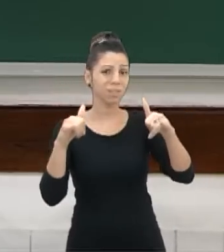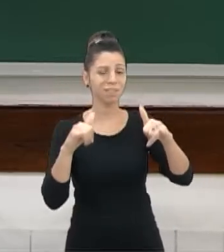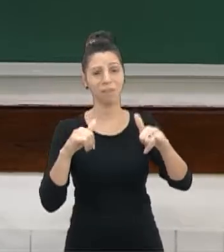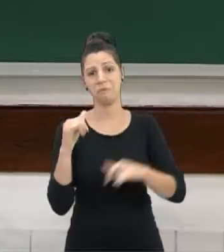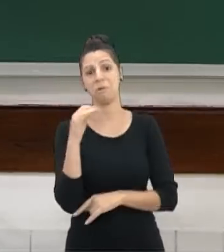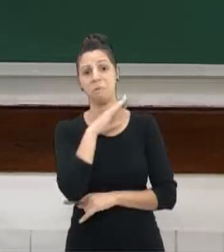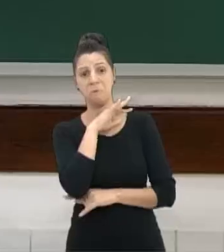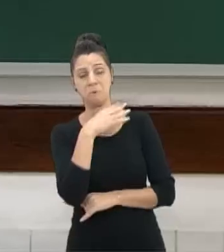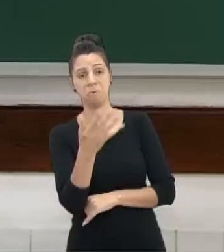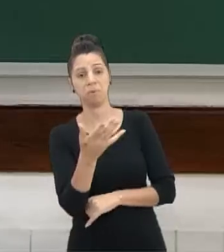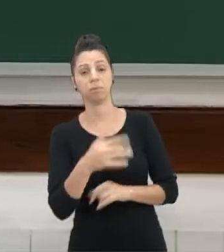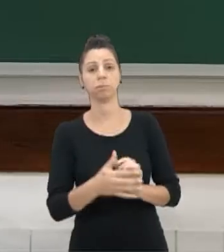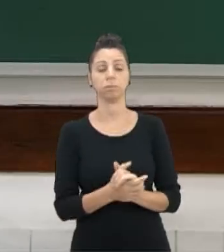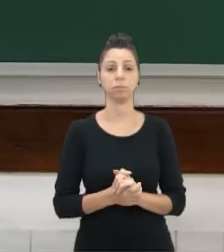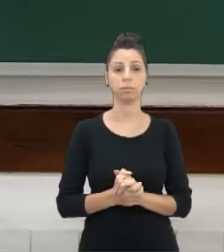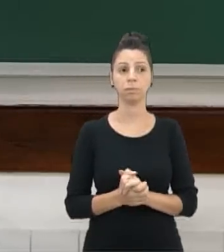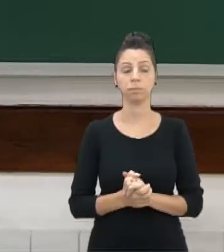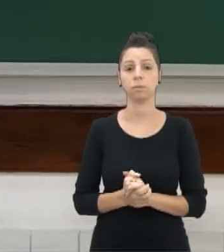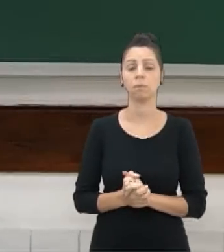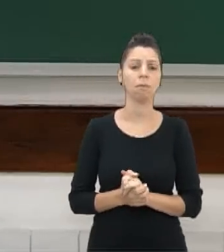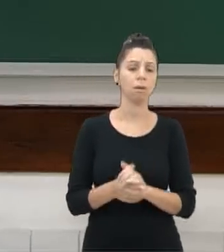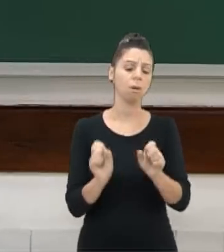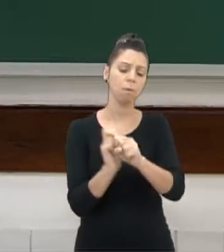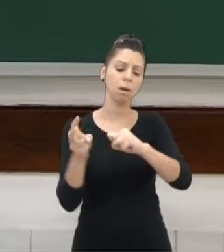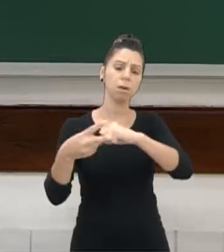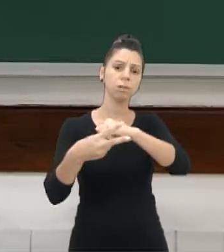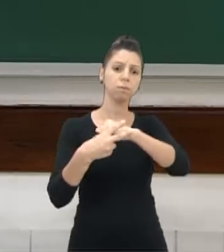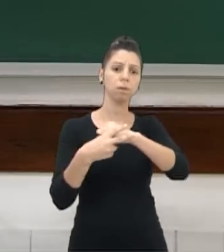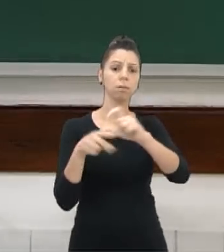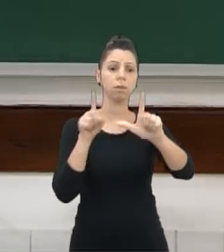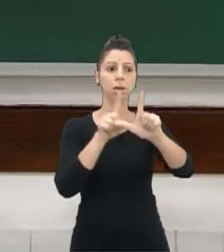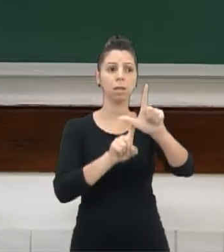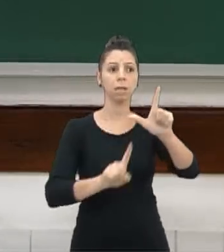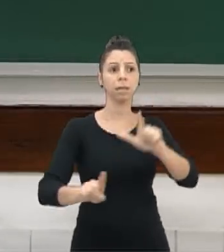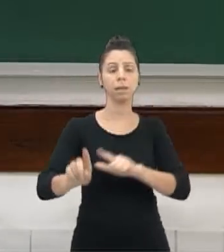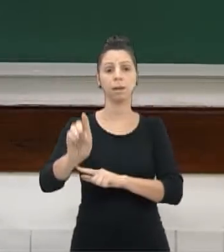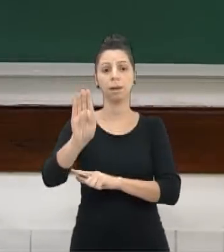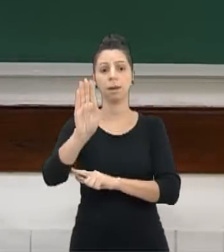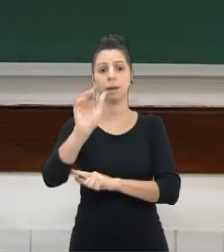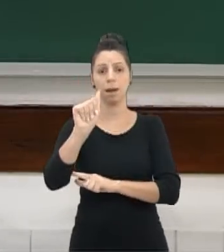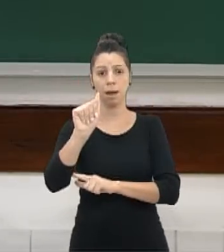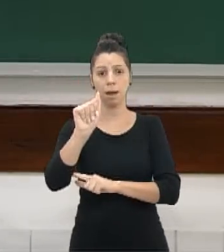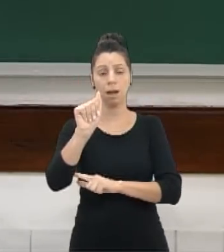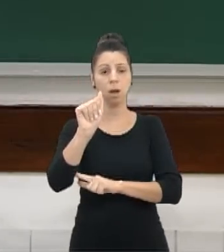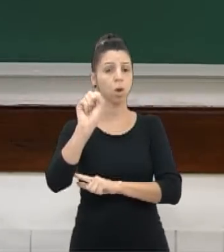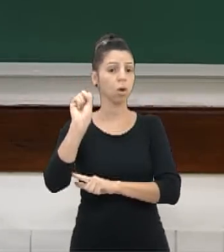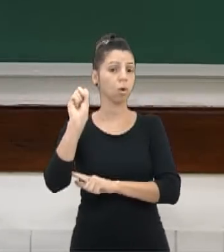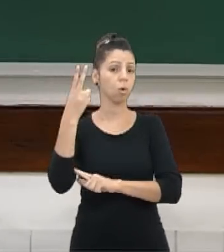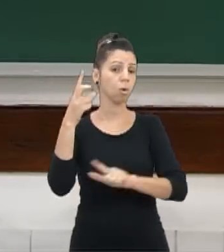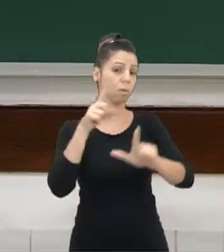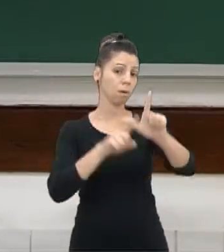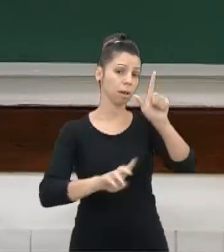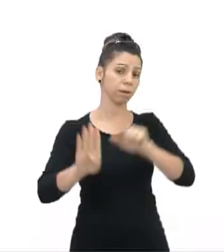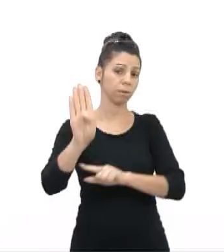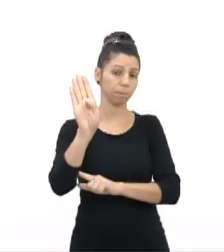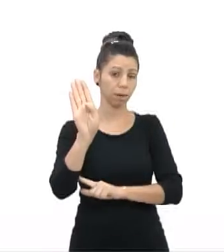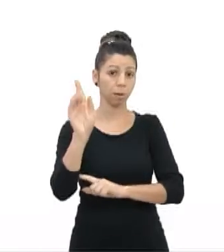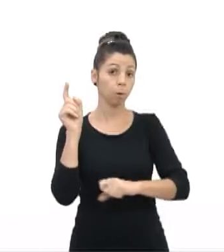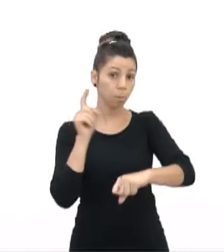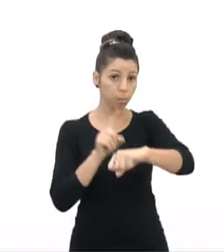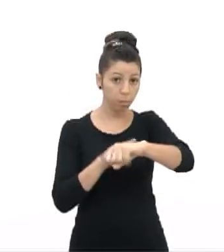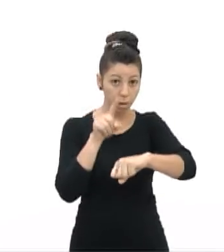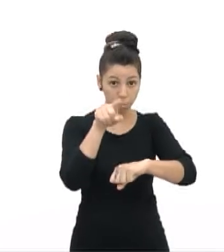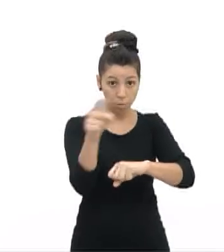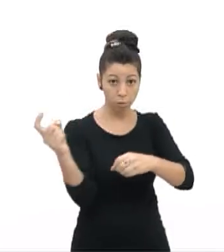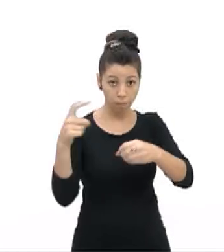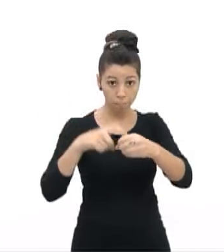bacana. Qual que seria o advérbio? Letra A ou letra B? Um tempo a gente volta e fecha a nossa